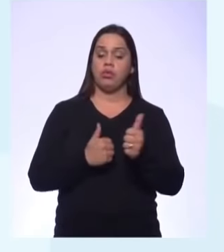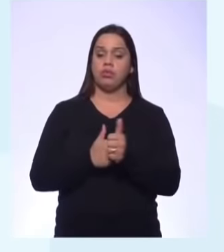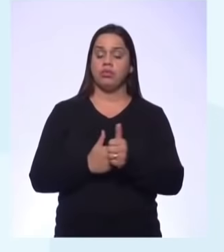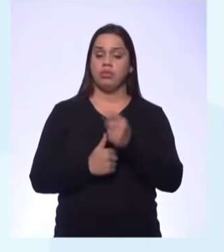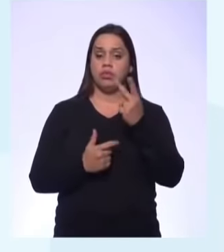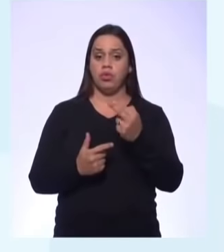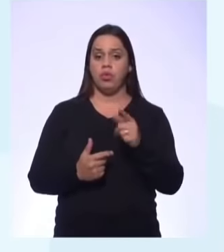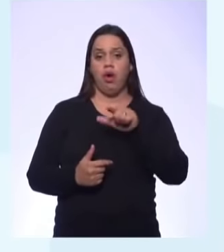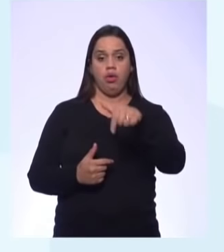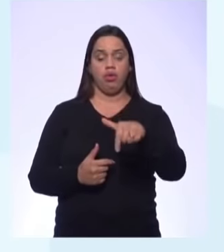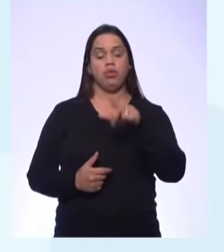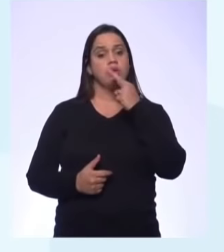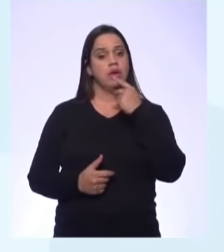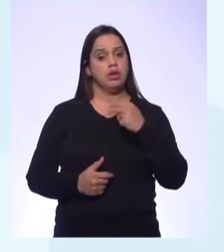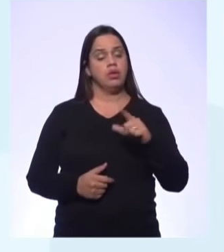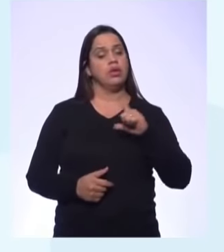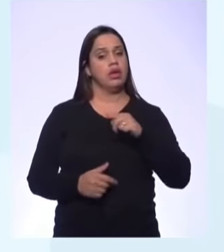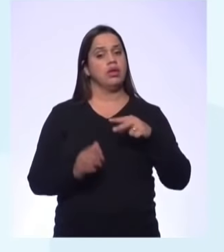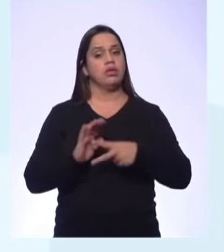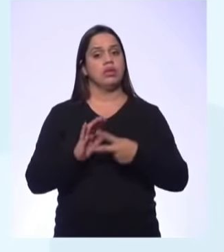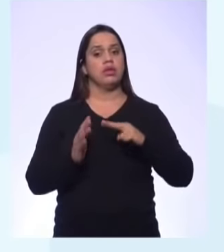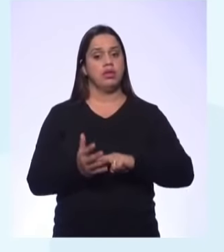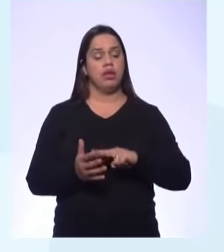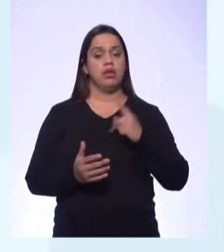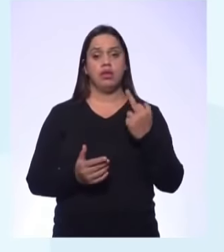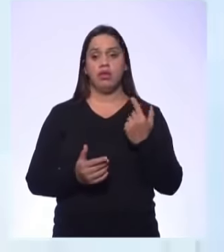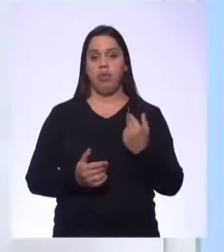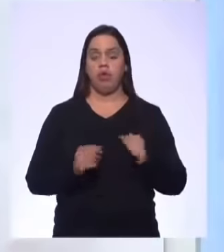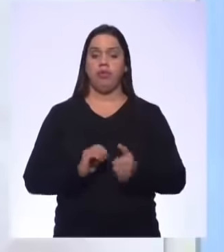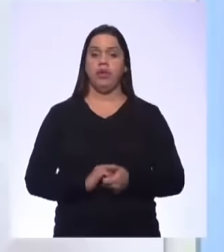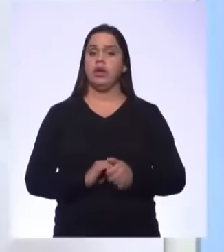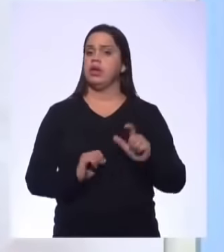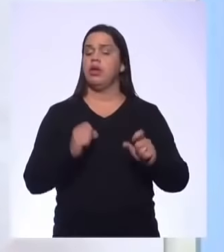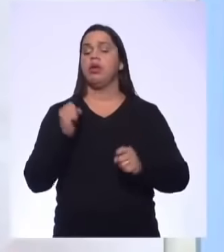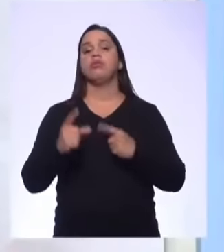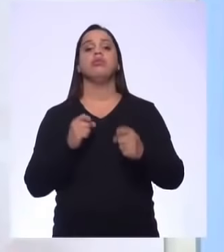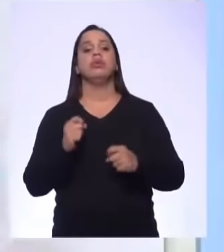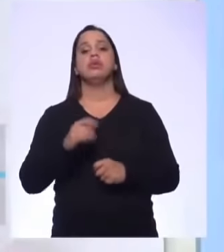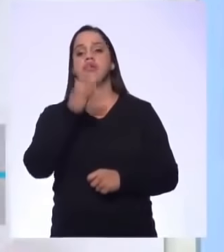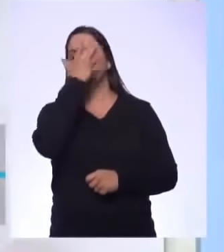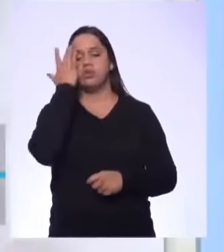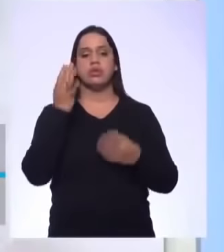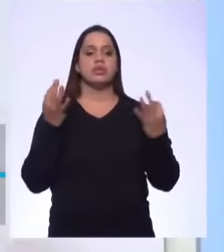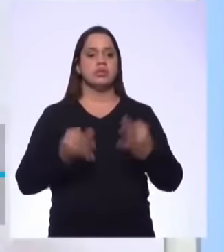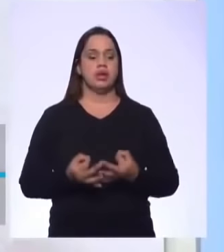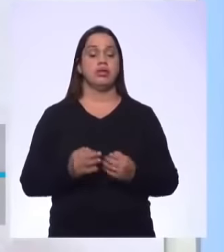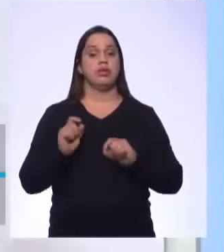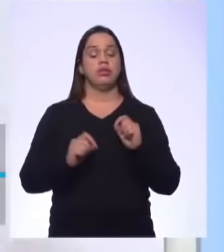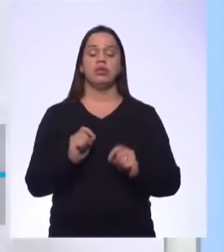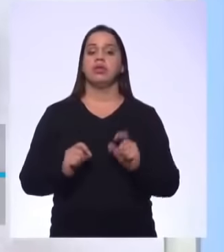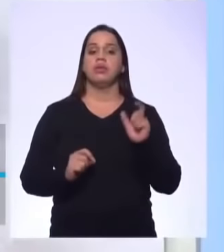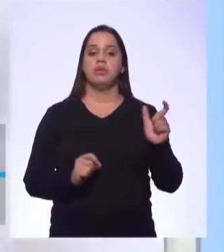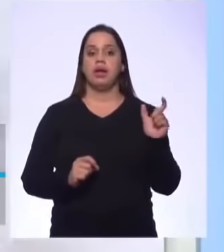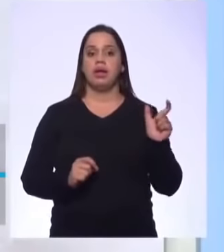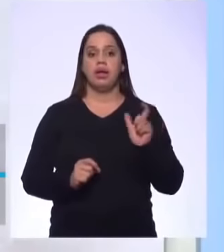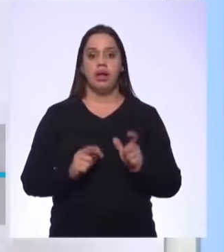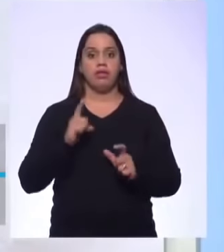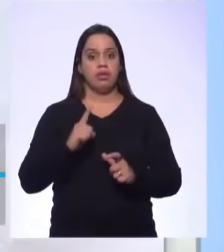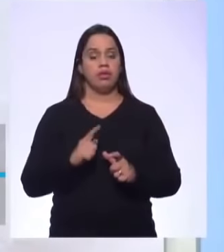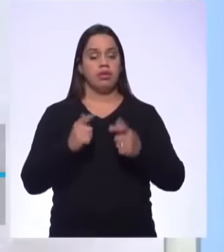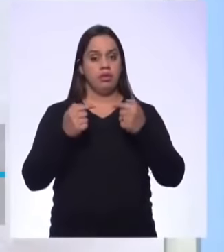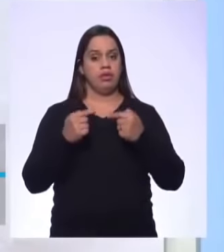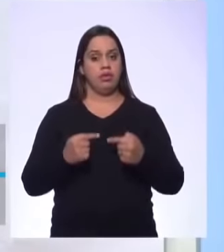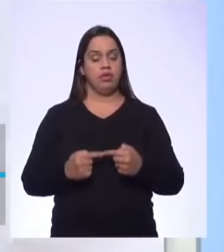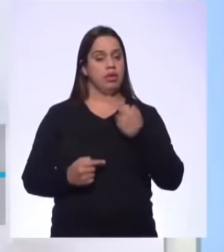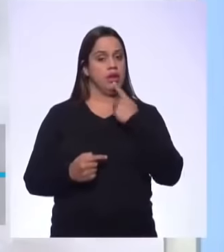forma e têm o mesmo significado. Então, algumas pessoas ali acertaram. Então, são palavras de determinadas línguas, não precisa ser